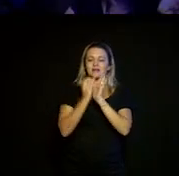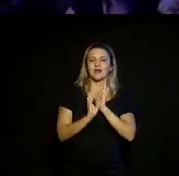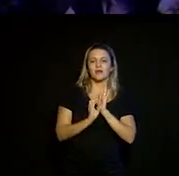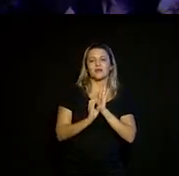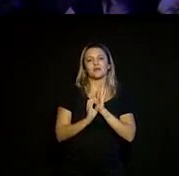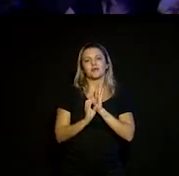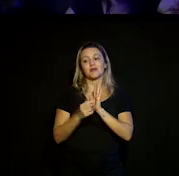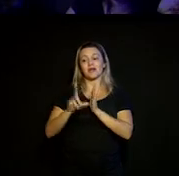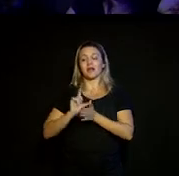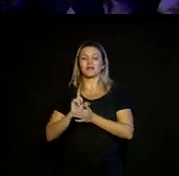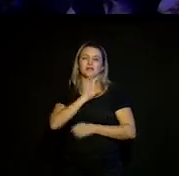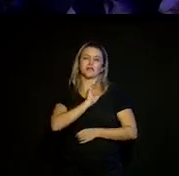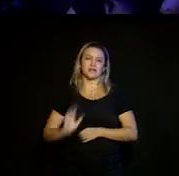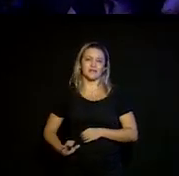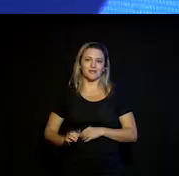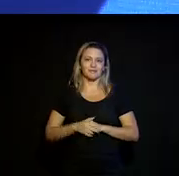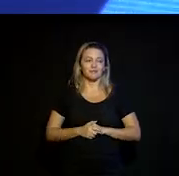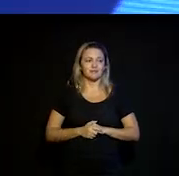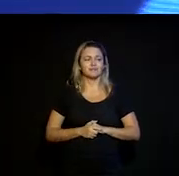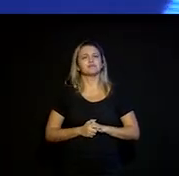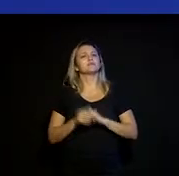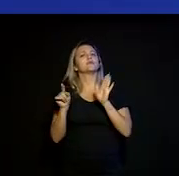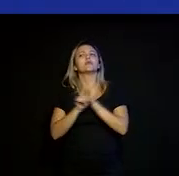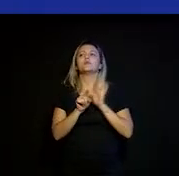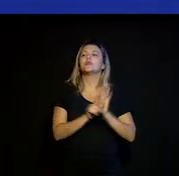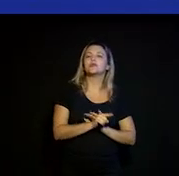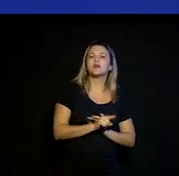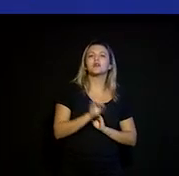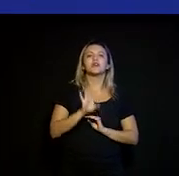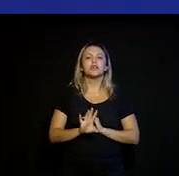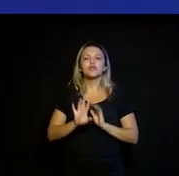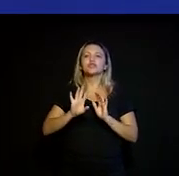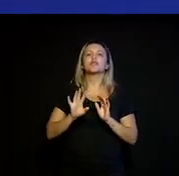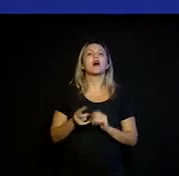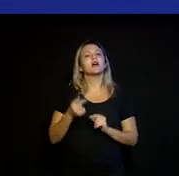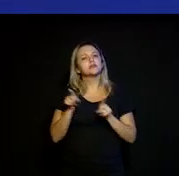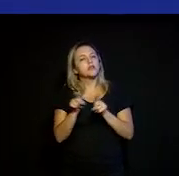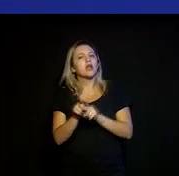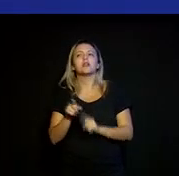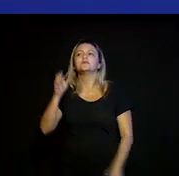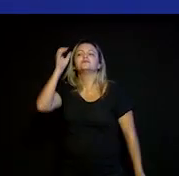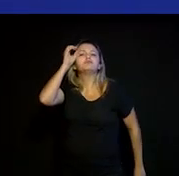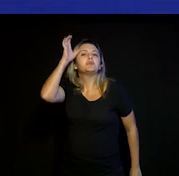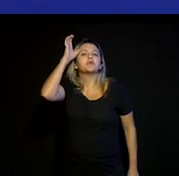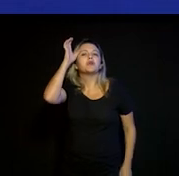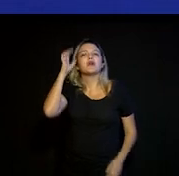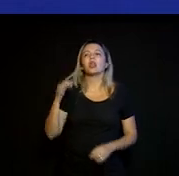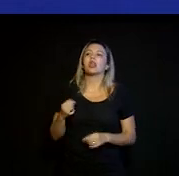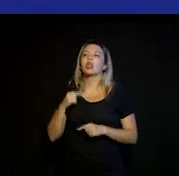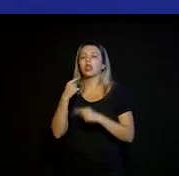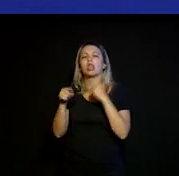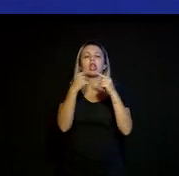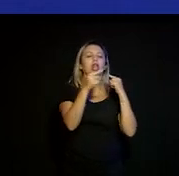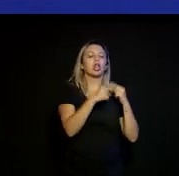que falava sobre isso. É importante se perguntarem: vocês são uma colher ou uma língua em contato com conhecimento? Nós